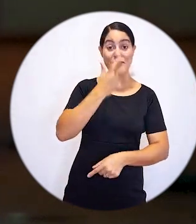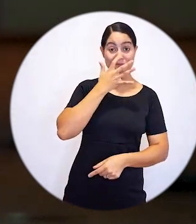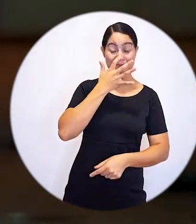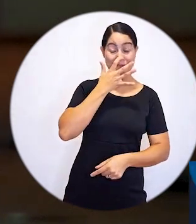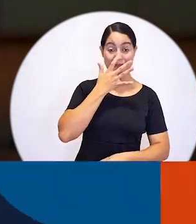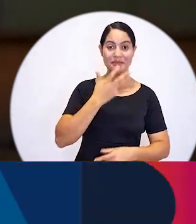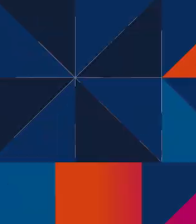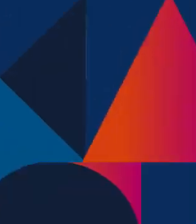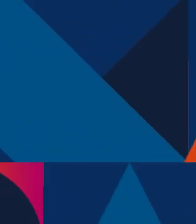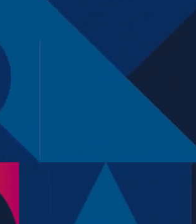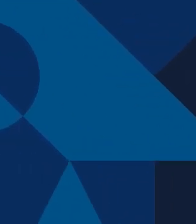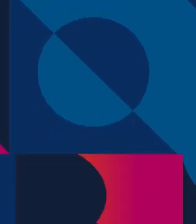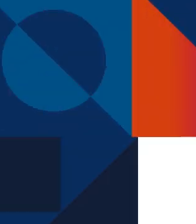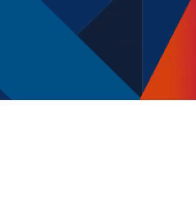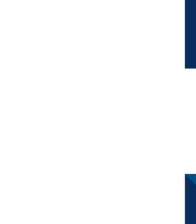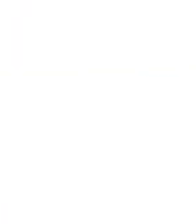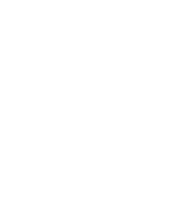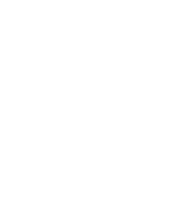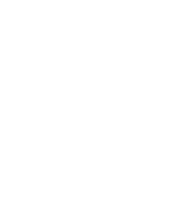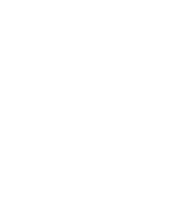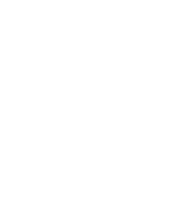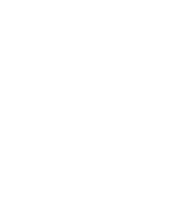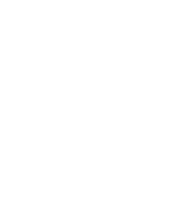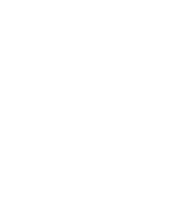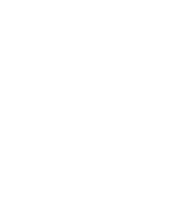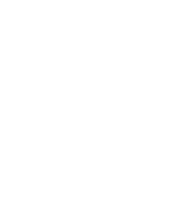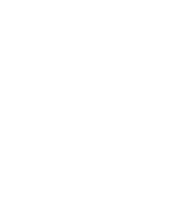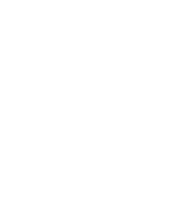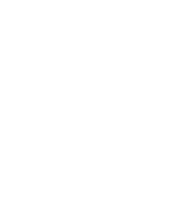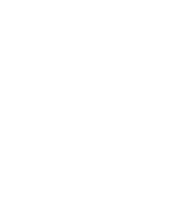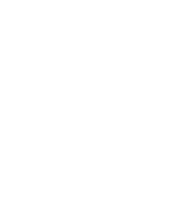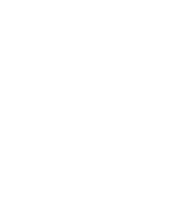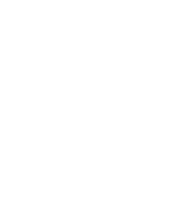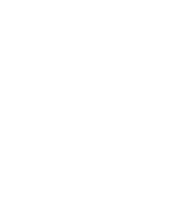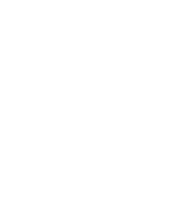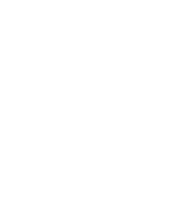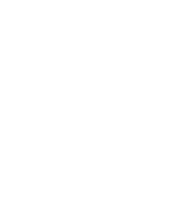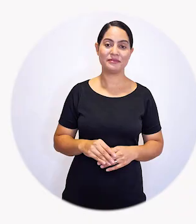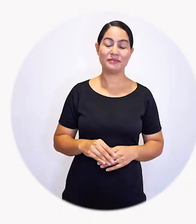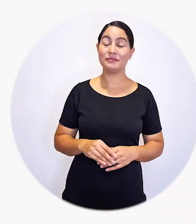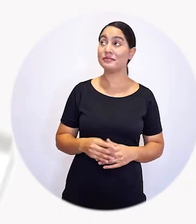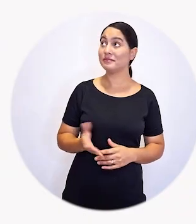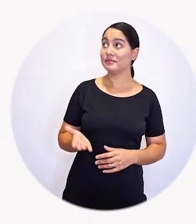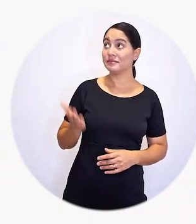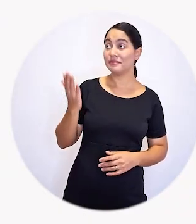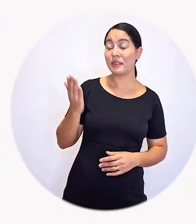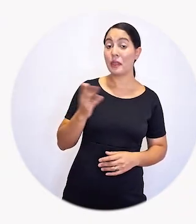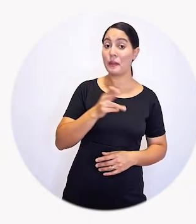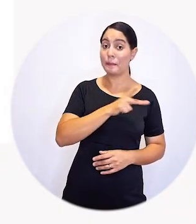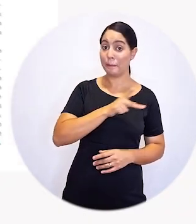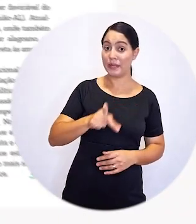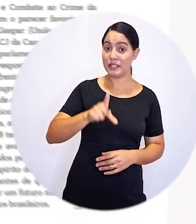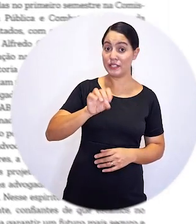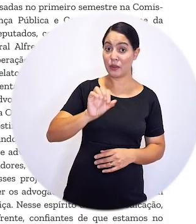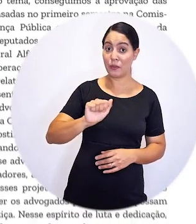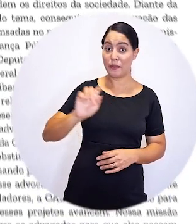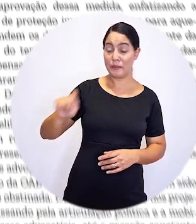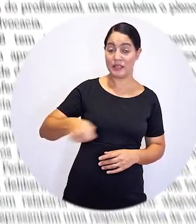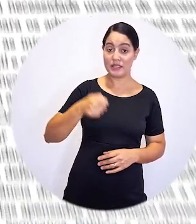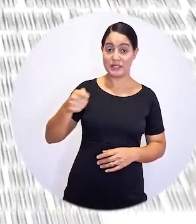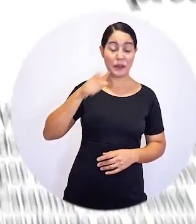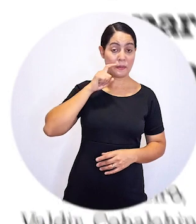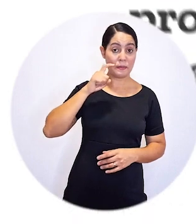justiça. Veja. Para o presidente nacional da OAB,